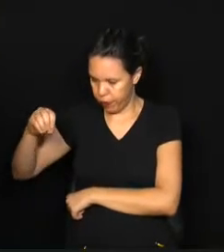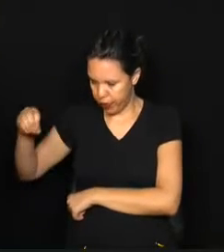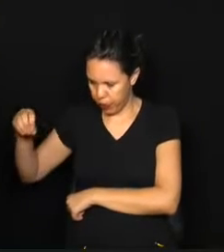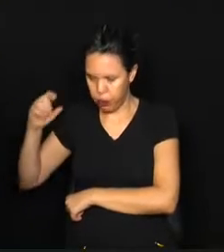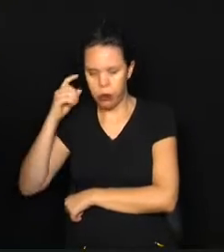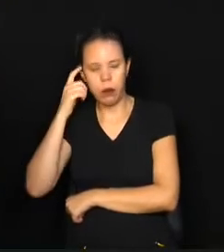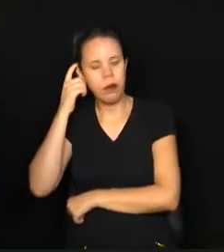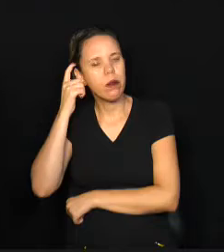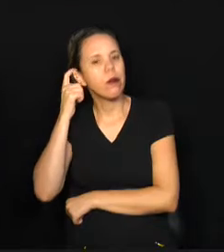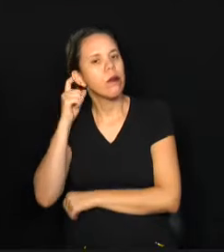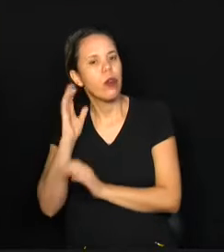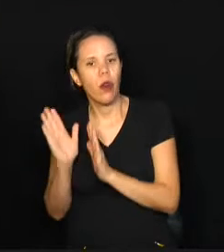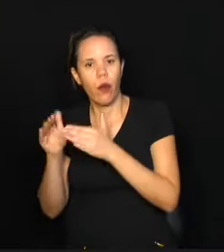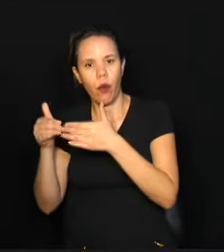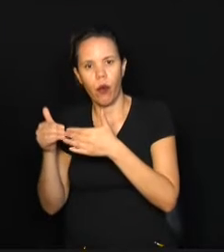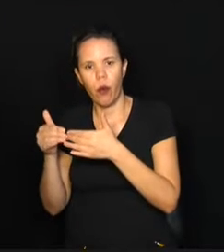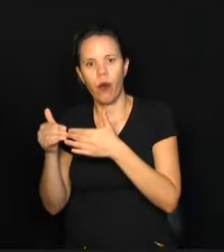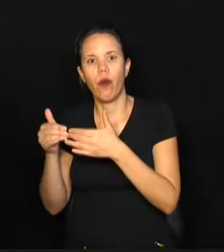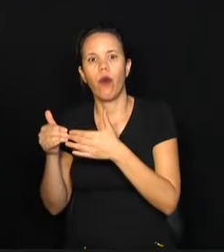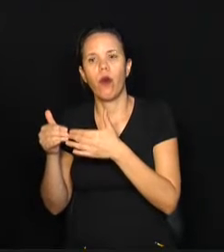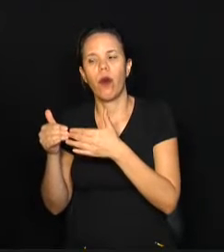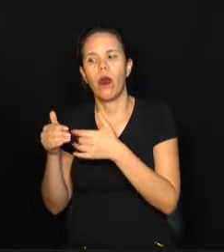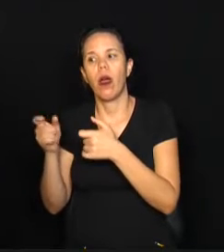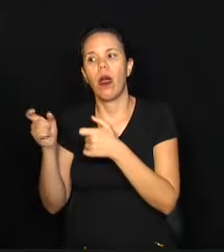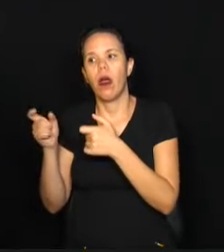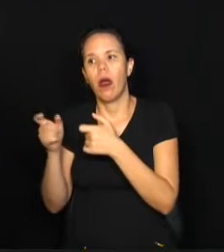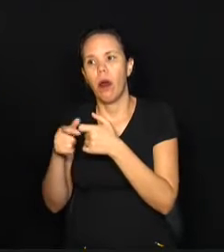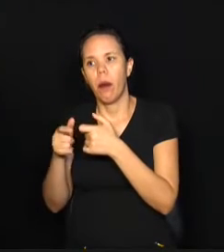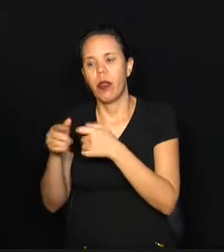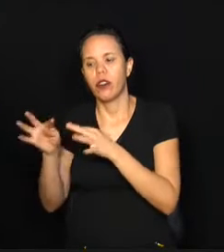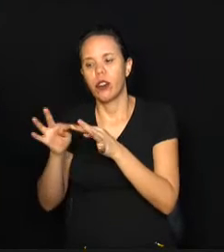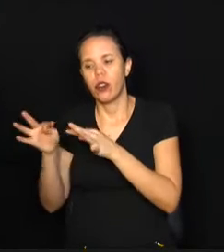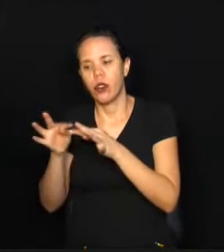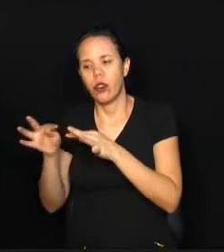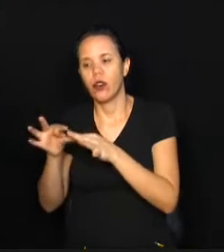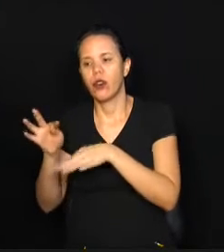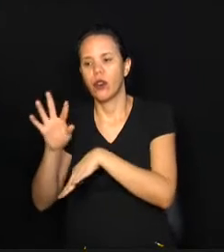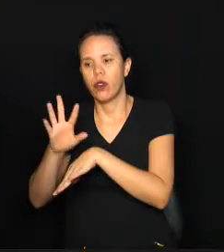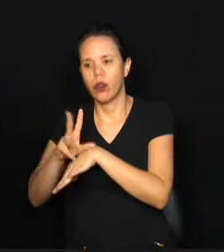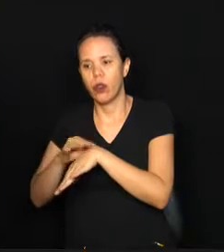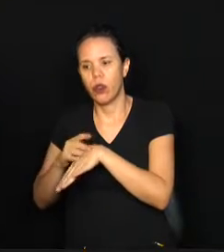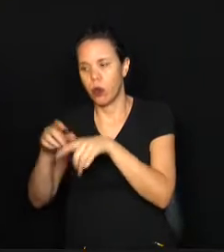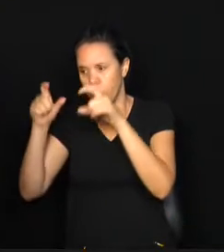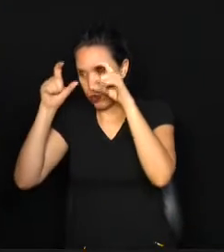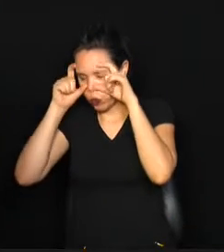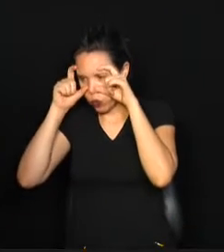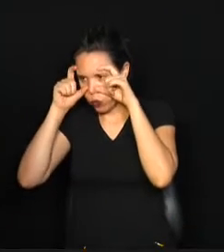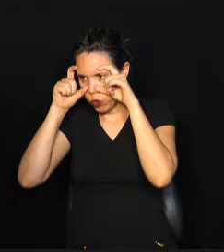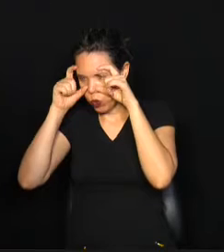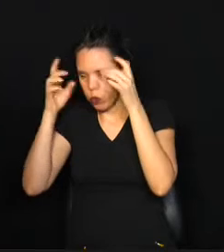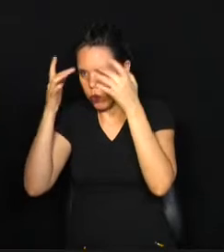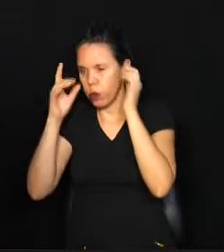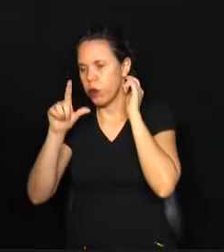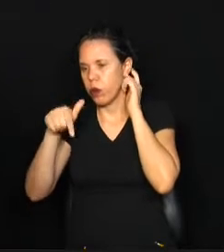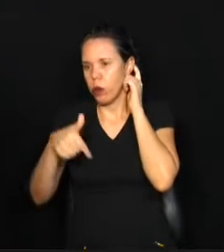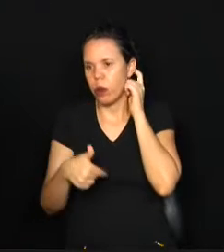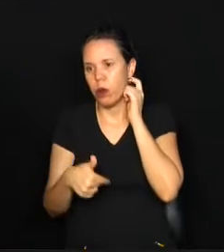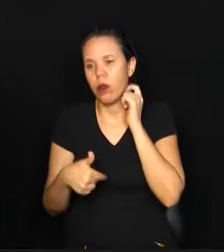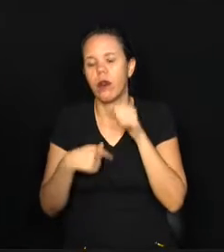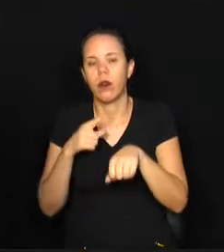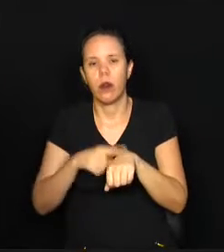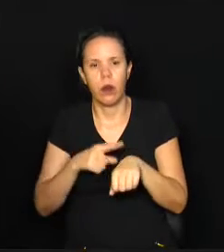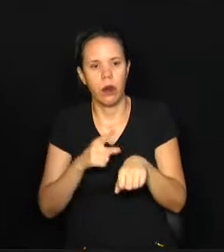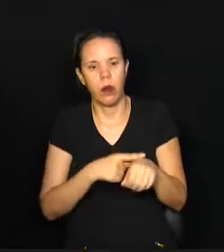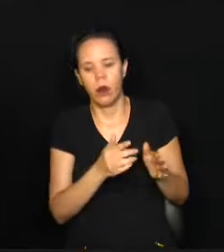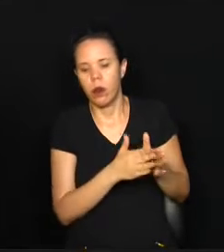voltada com exclusividade em patologias e doenças oculares, né? Depois, com o tempo,